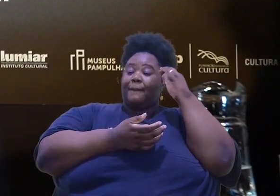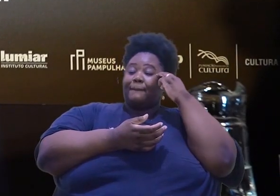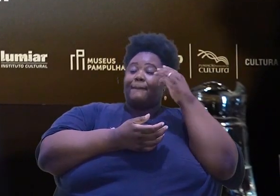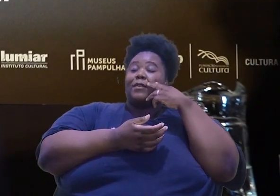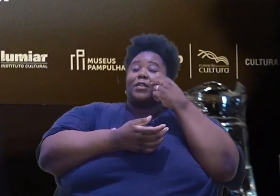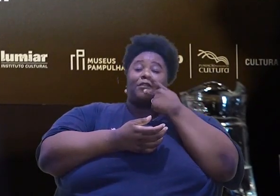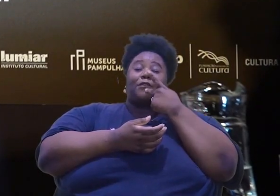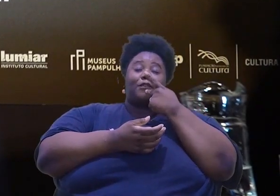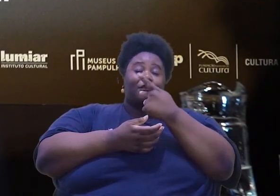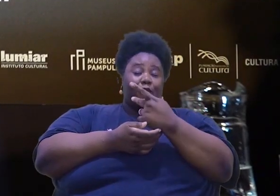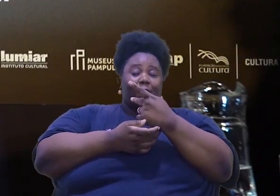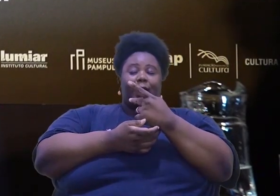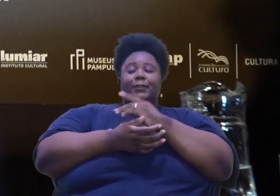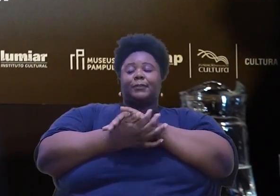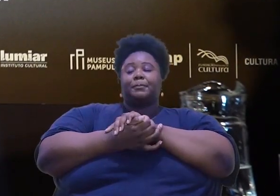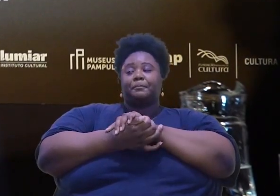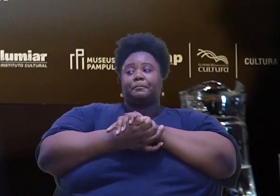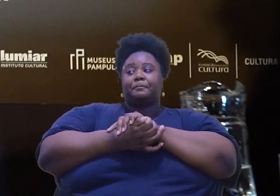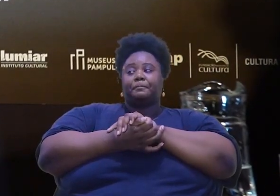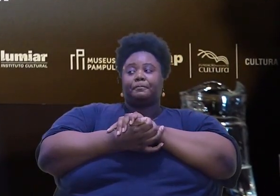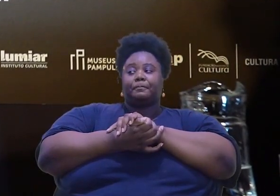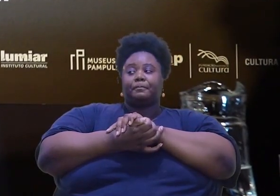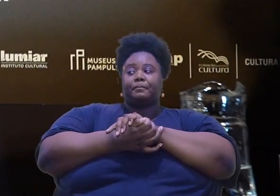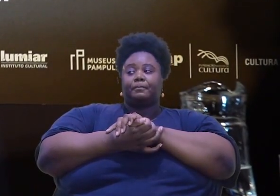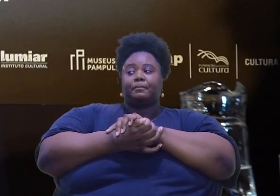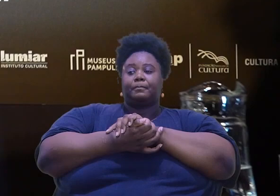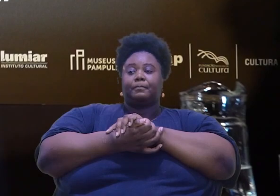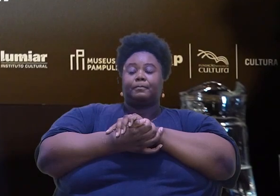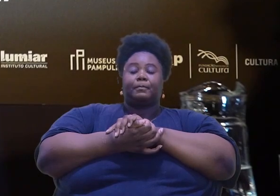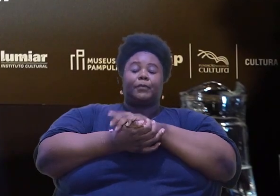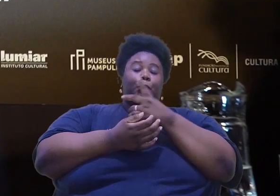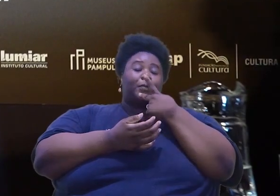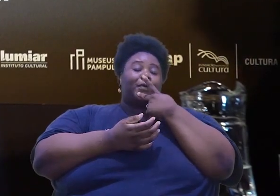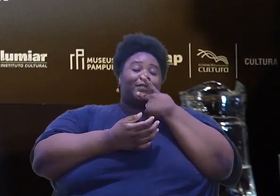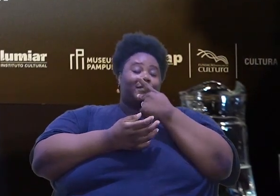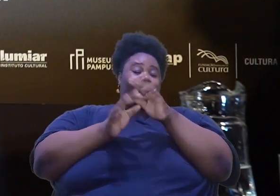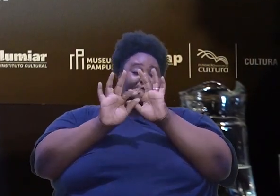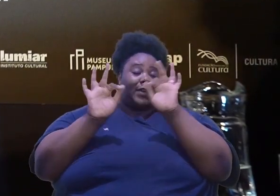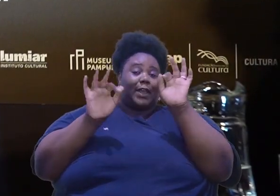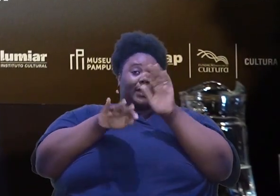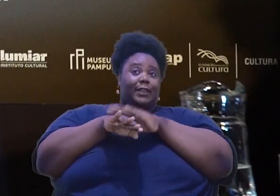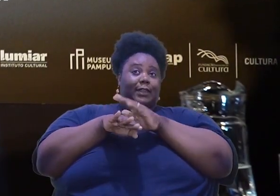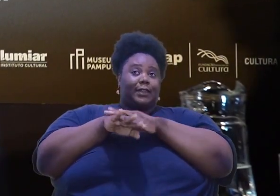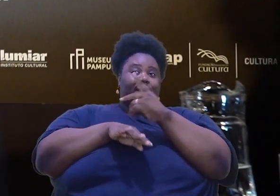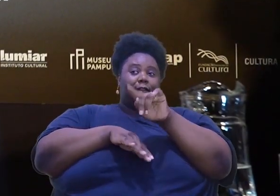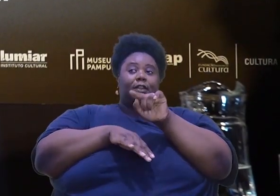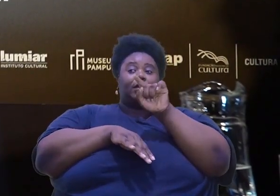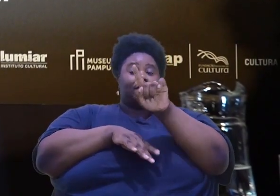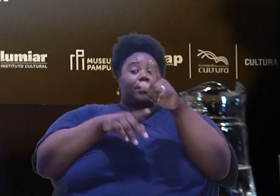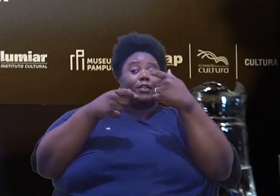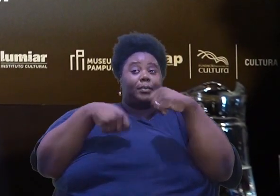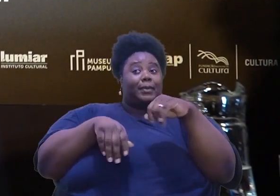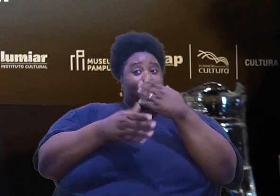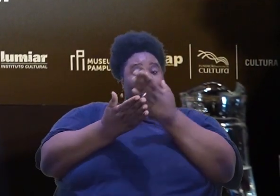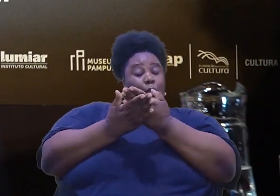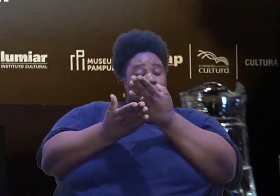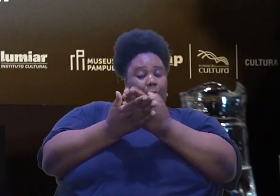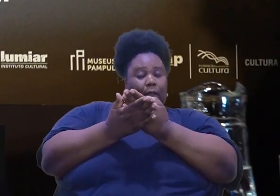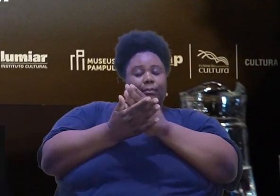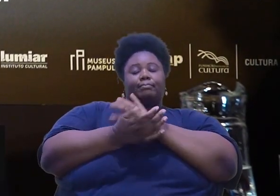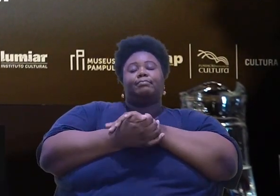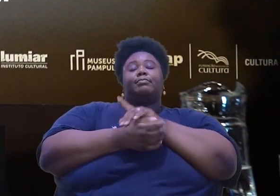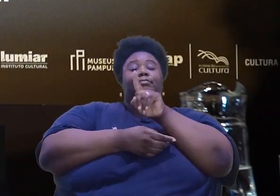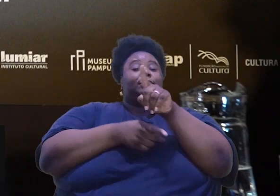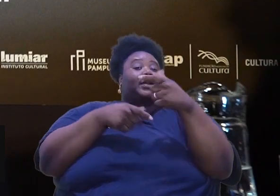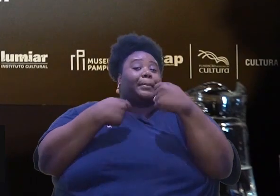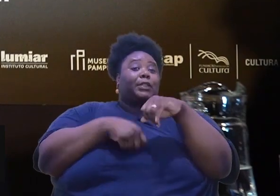frase dele, eu ficcionalizo uma coisa que Catarino sempre me dizia: você tem que estudar, você